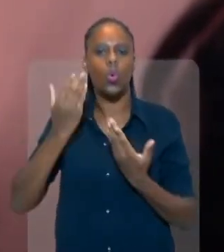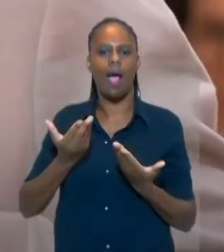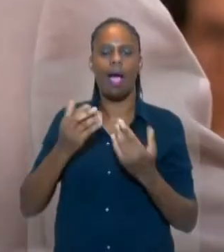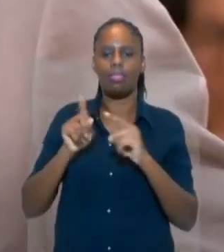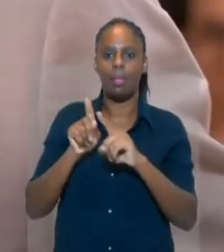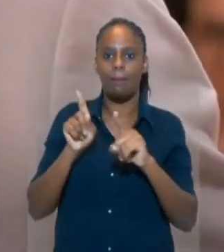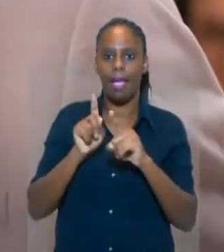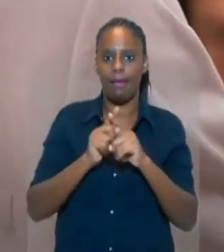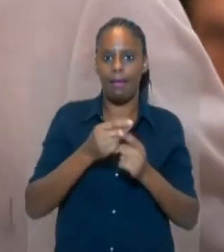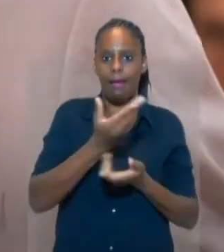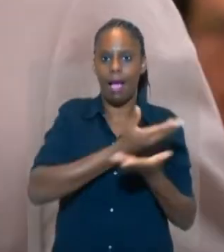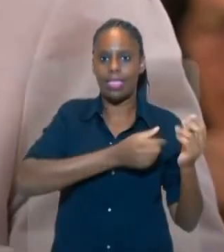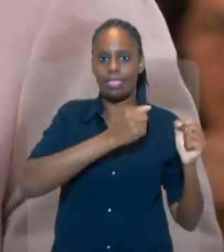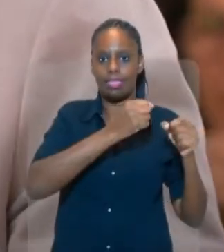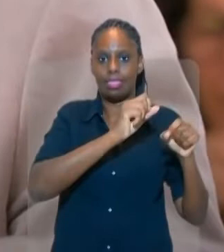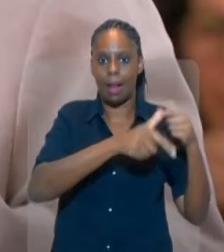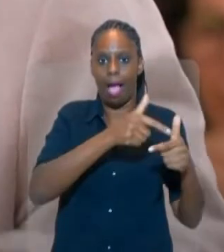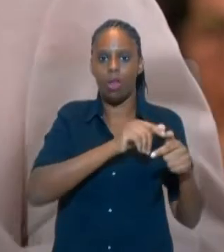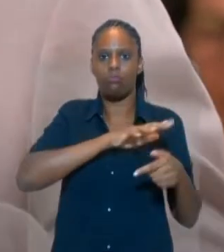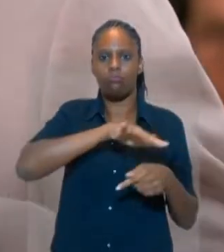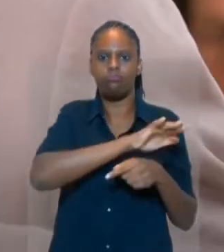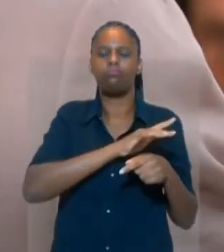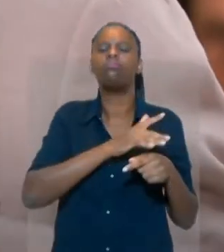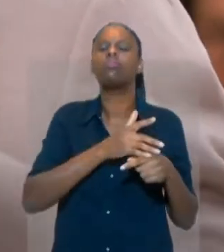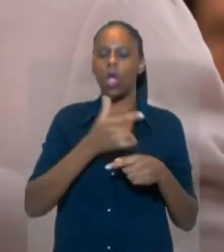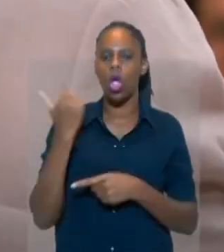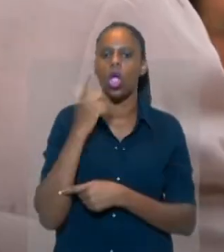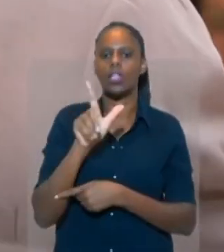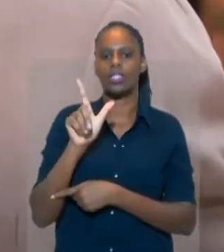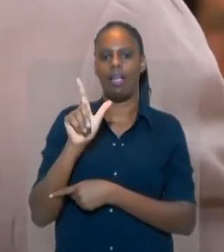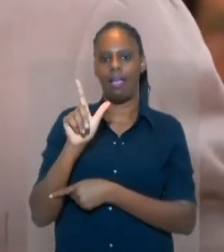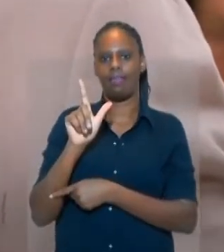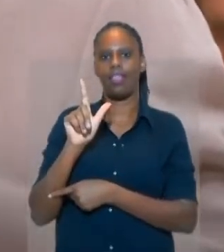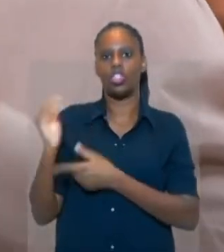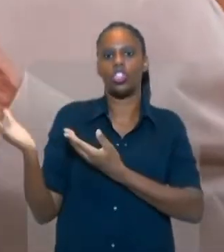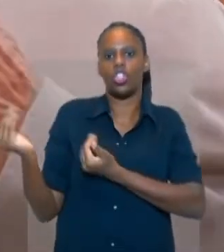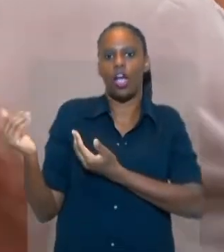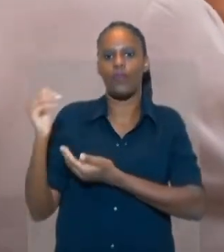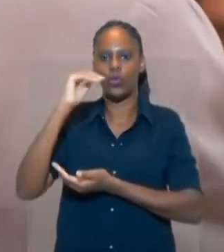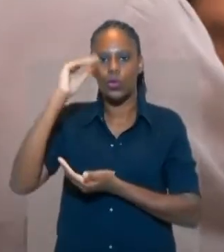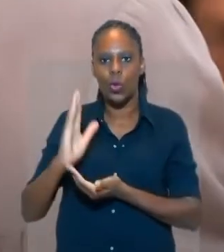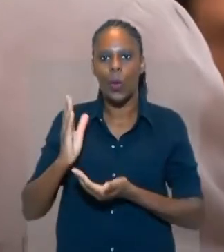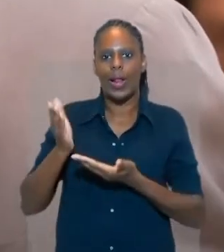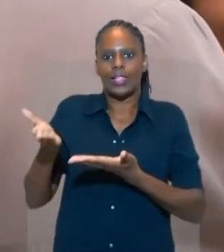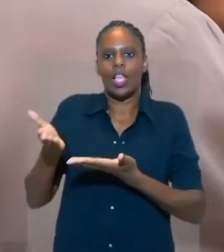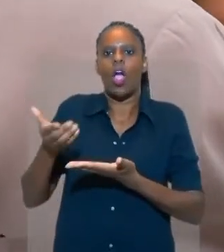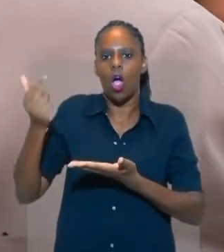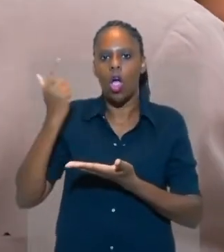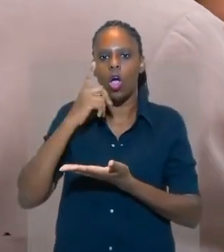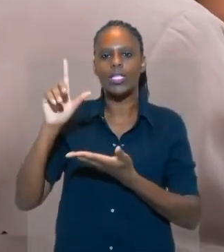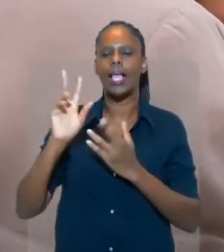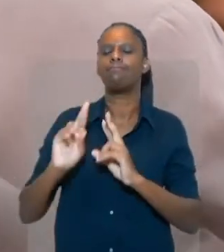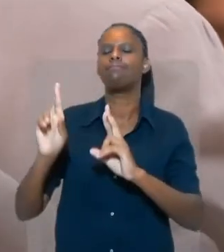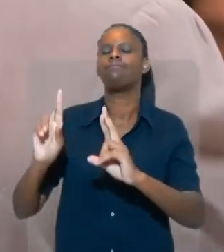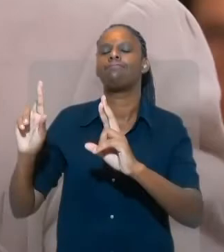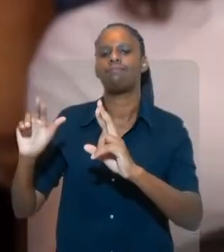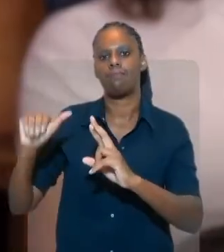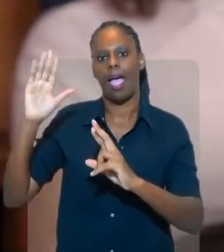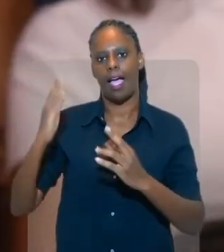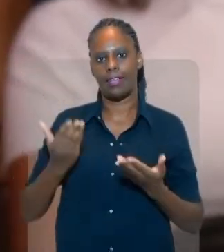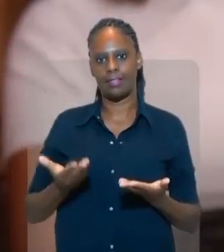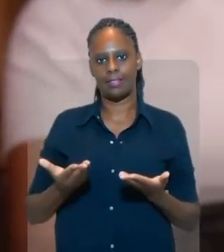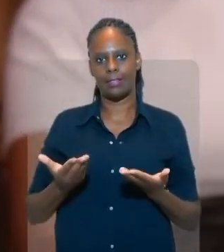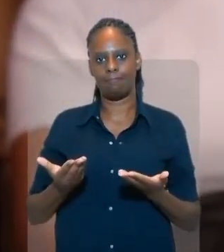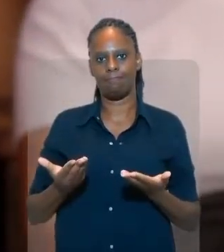através da cultura e através do mercado de trabalho a gente tem chance de fazer com que a juventude brasileira tenha